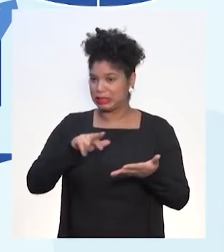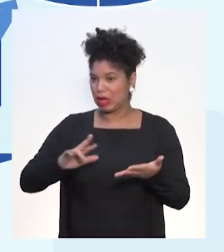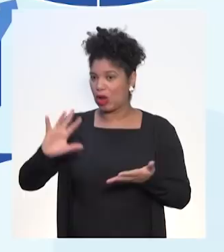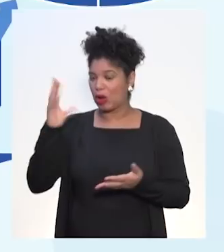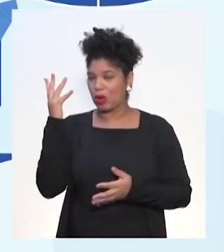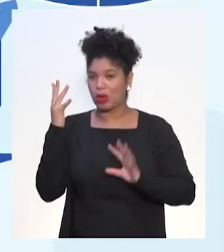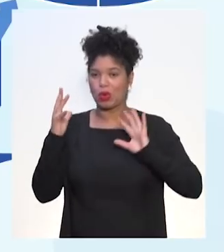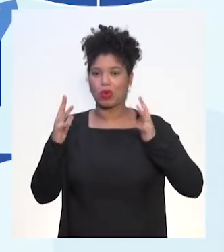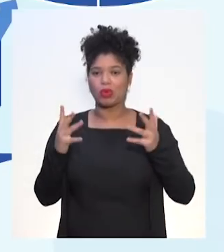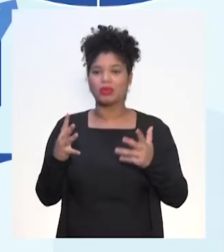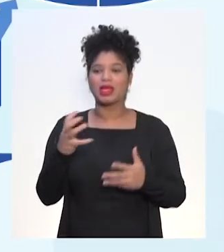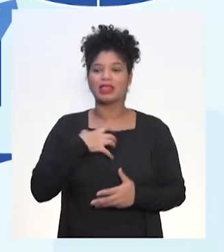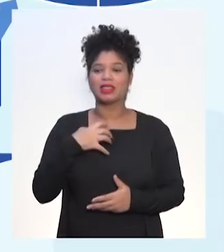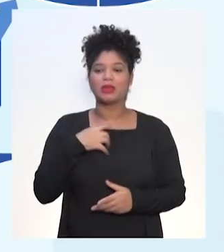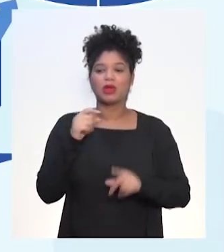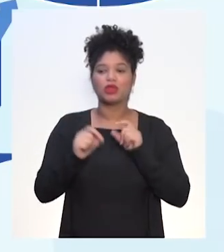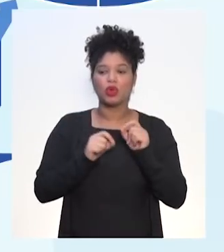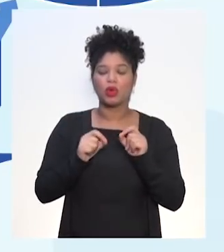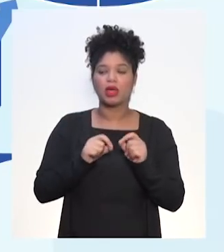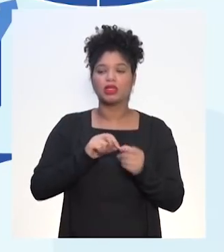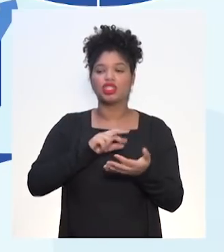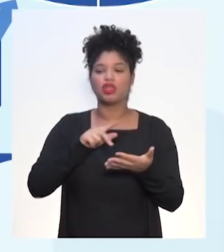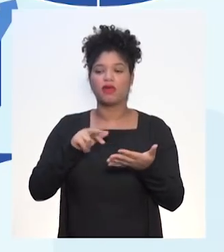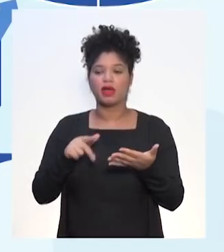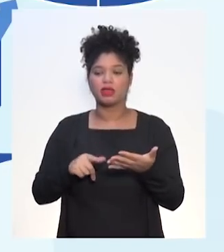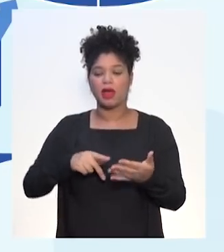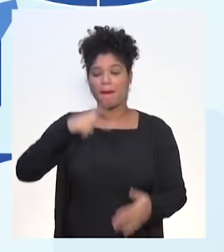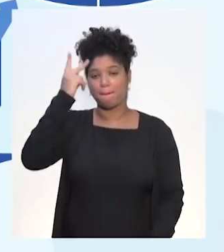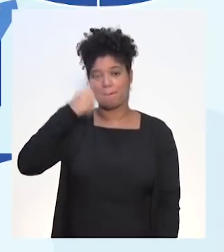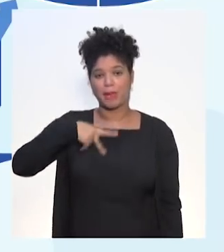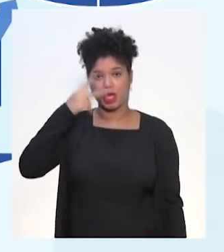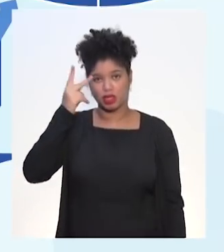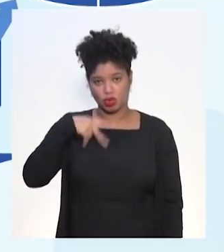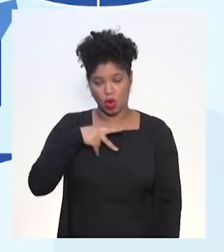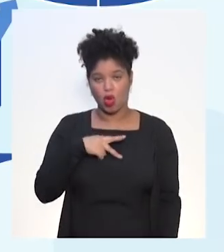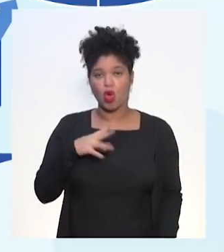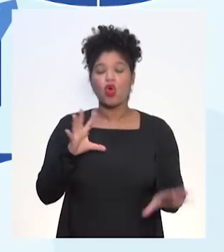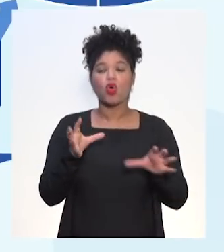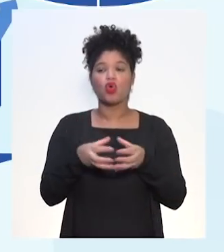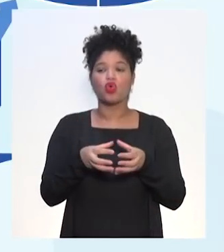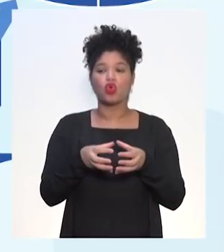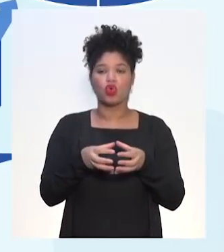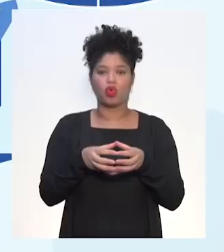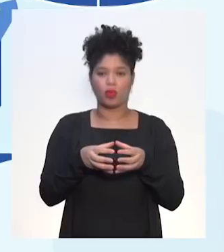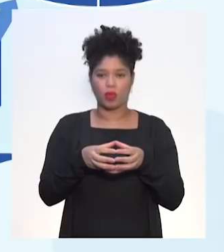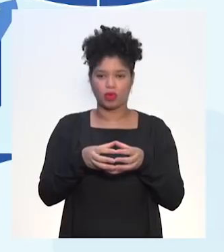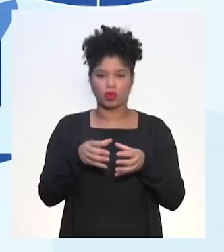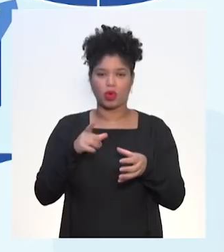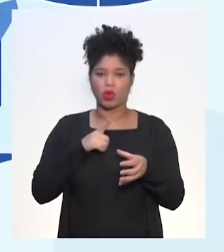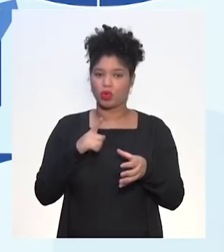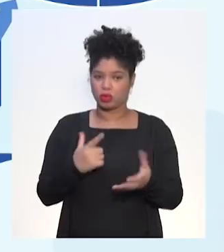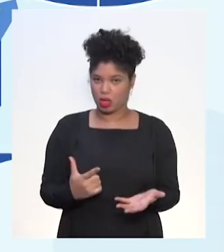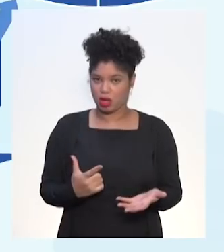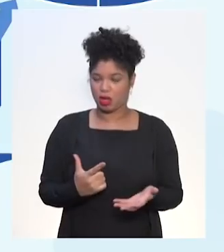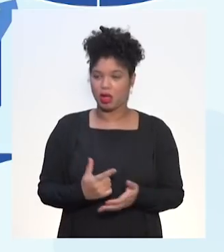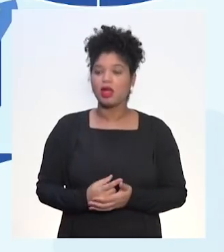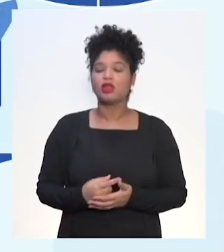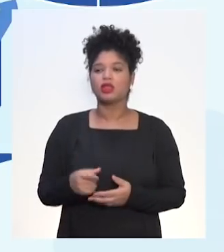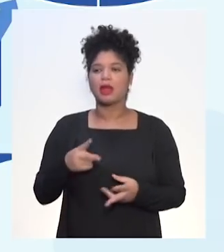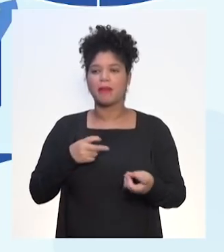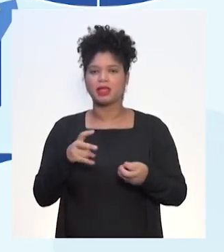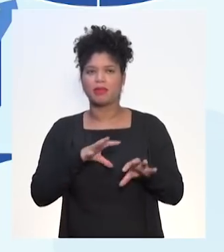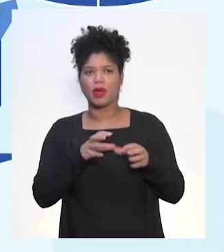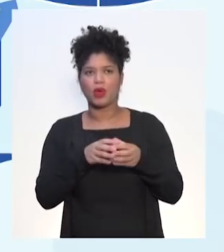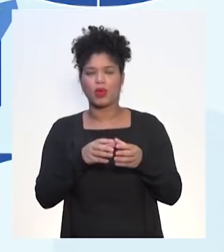um sentimento de insatisfação individual e coletiva, né, que vai fazer com que os